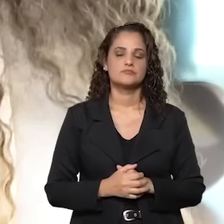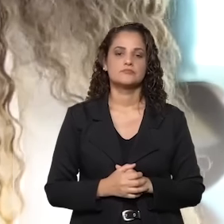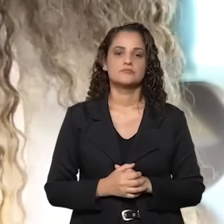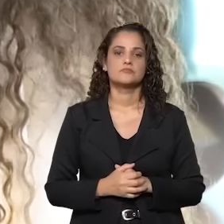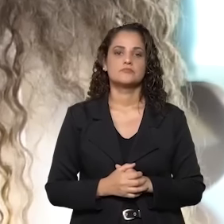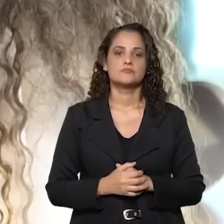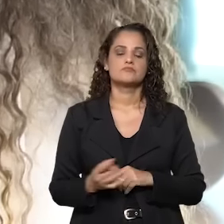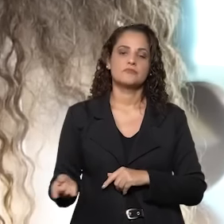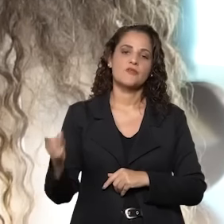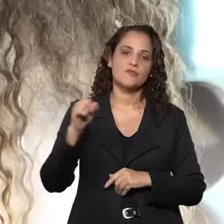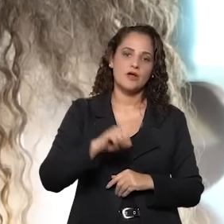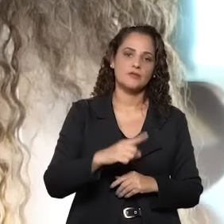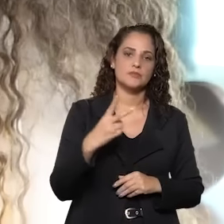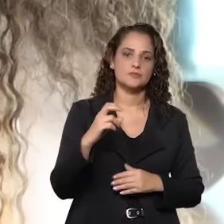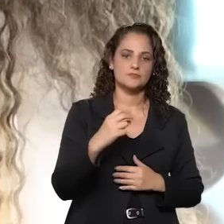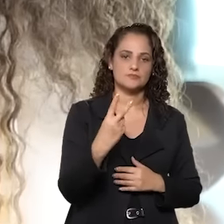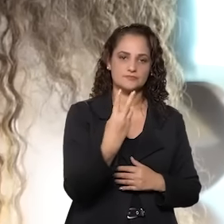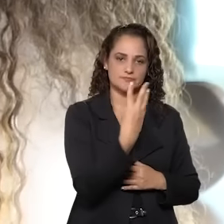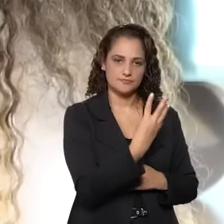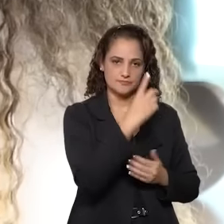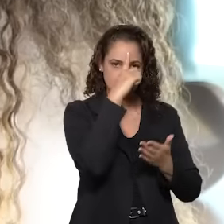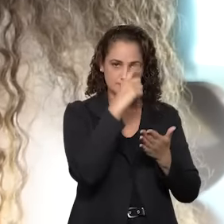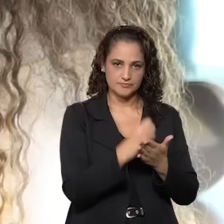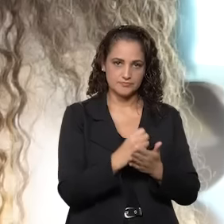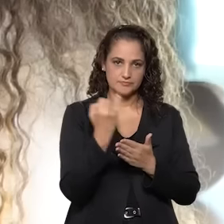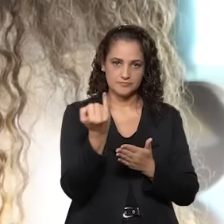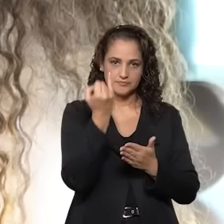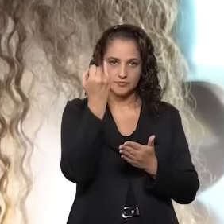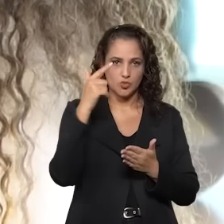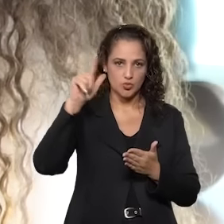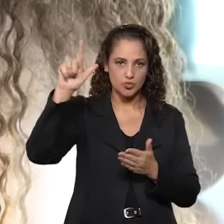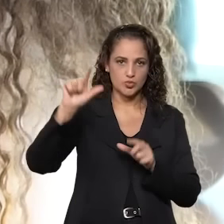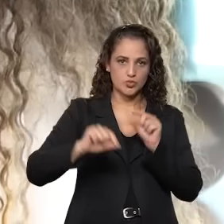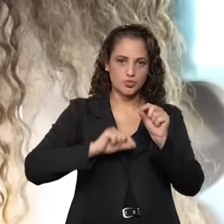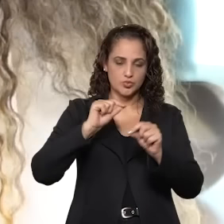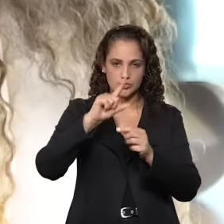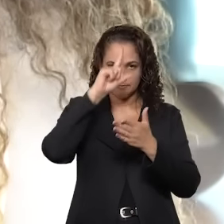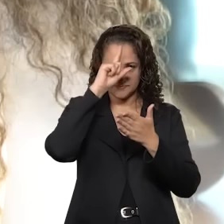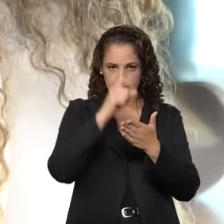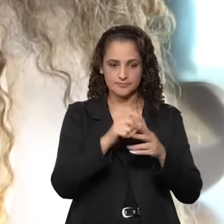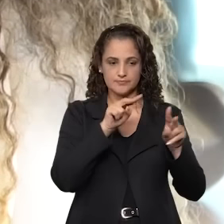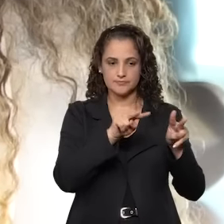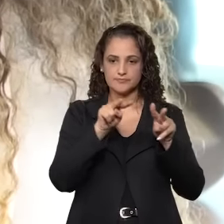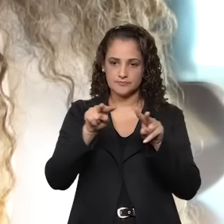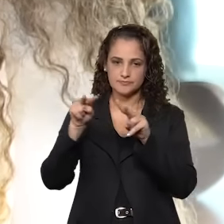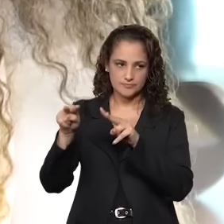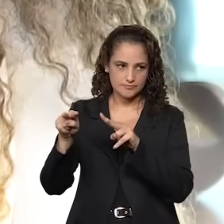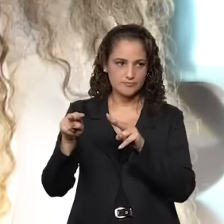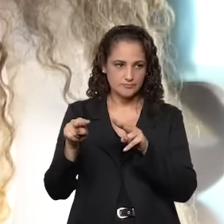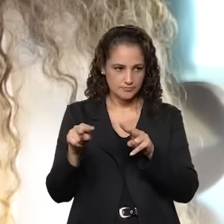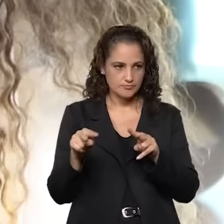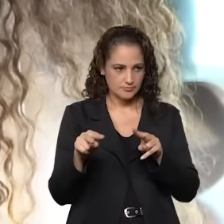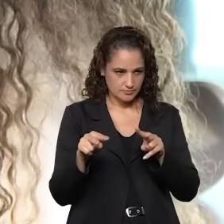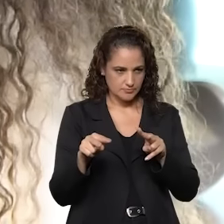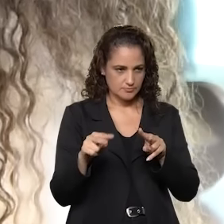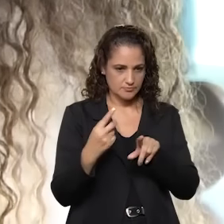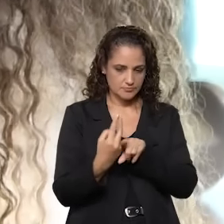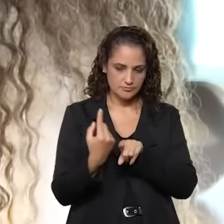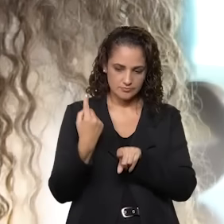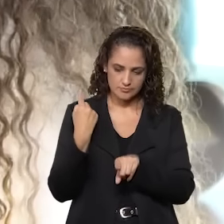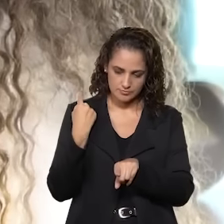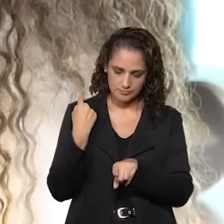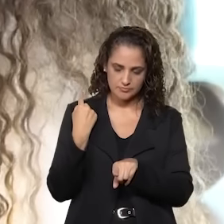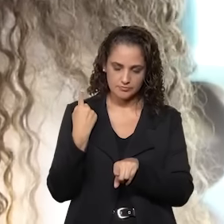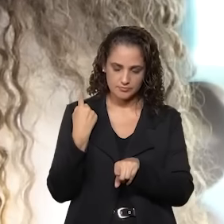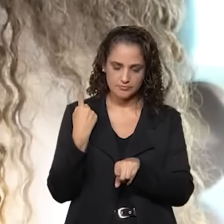eu também tomo uma outra decisão importante que é a decisão é vendo olhando para esse para esse para trás San cofa de novo